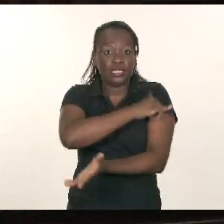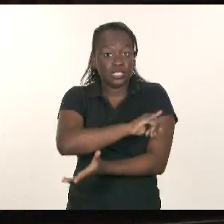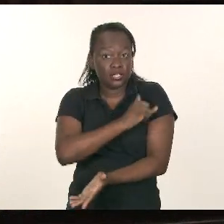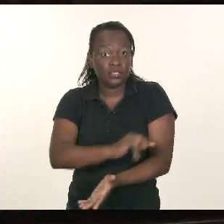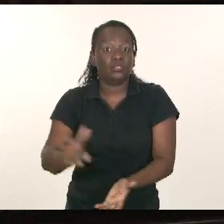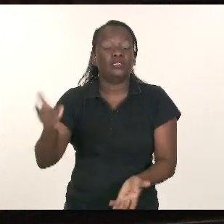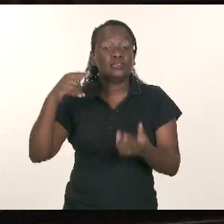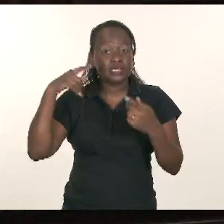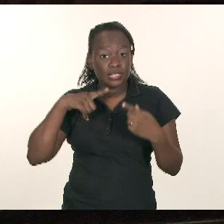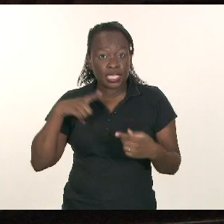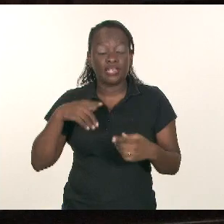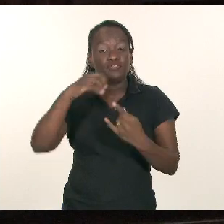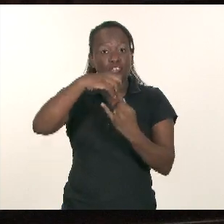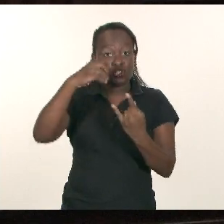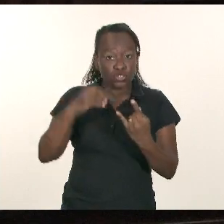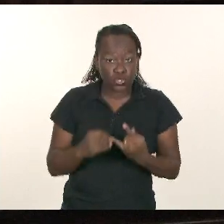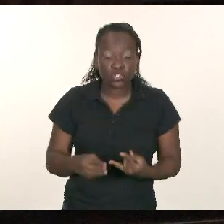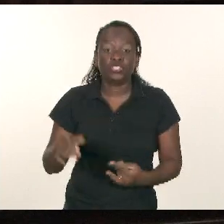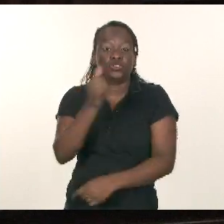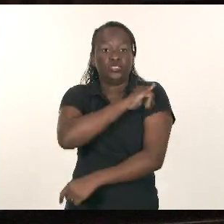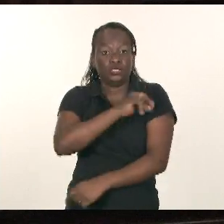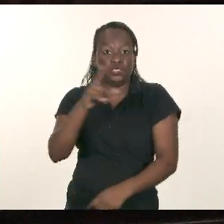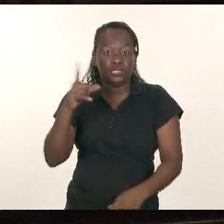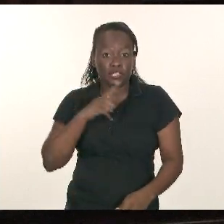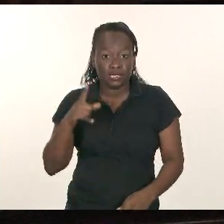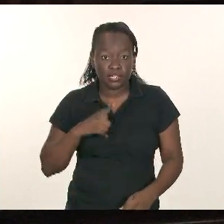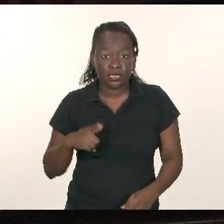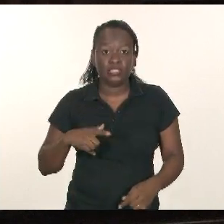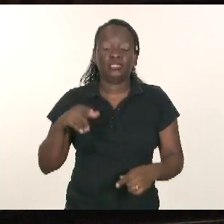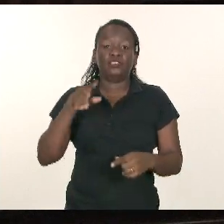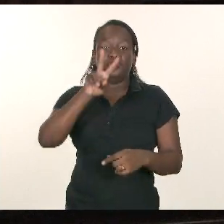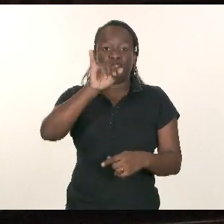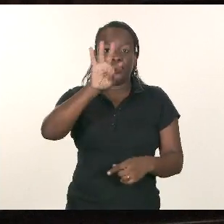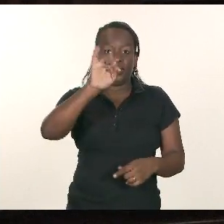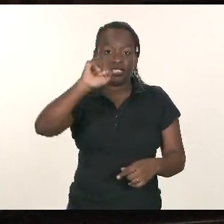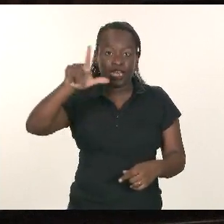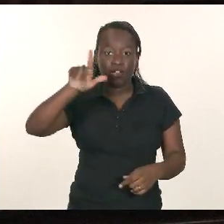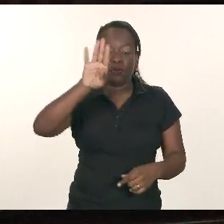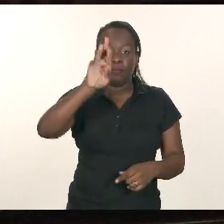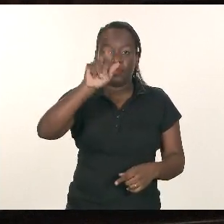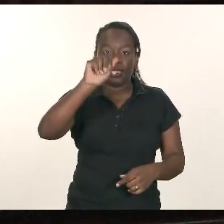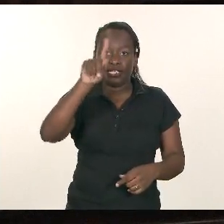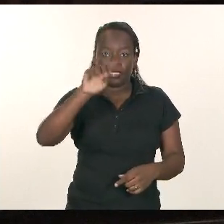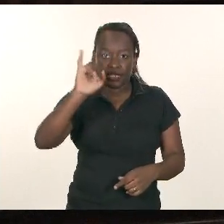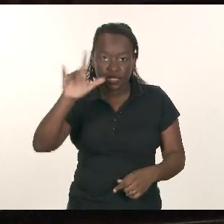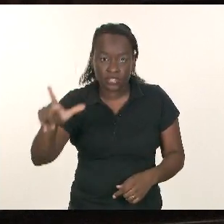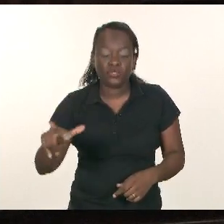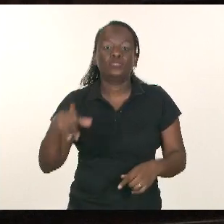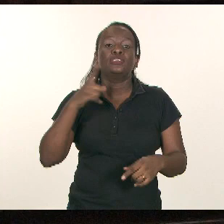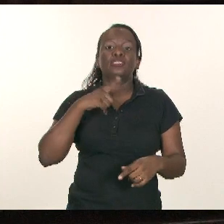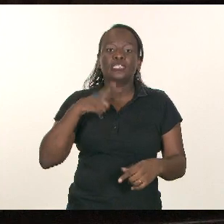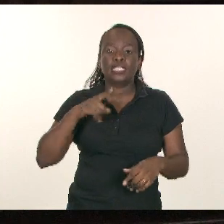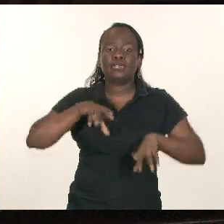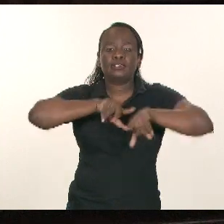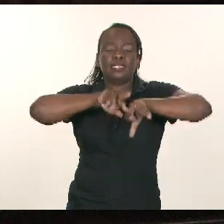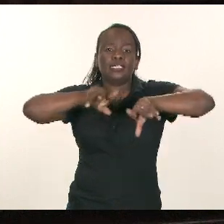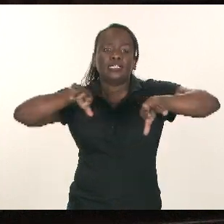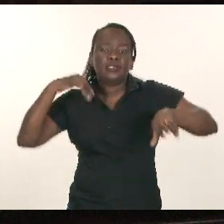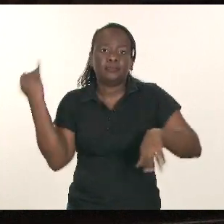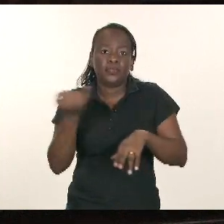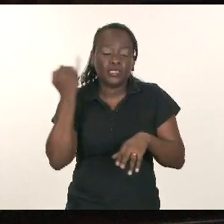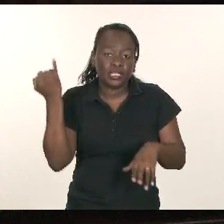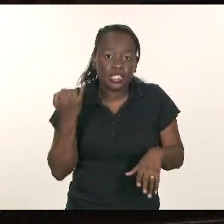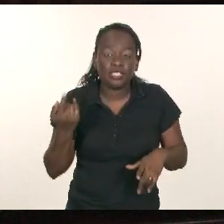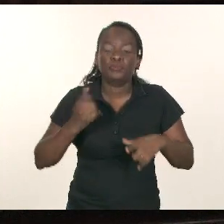Janeiro, que tem a Fiocruz, o Rio de Janeiro, que tem o Instituto Vital Brasil, o Rio de Janeiro, que tem um acervo importantíssimo, que